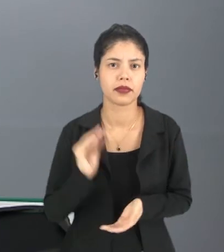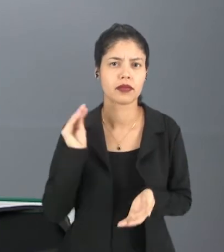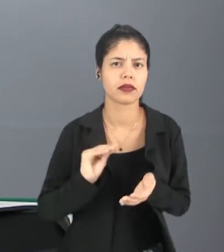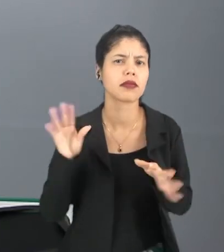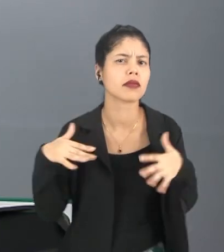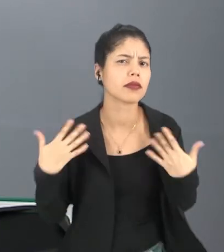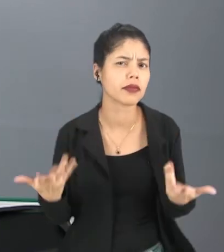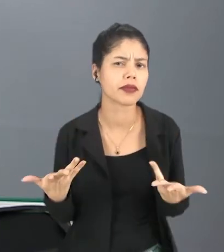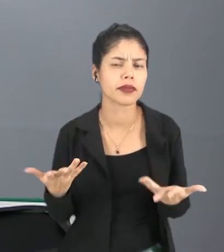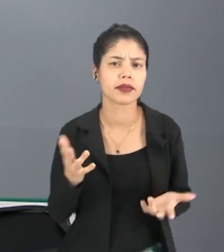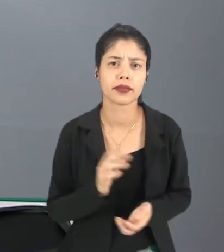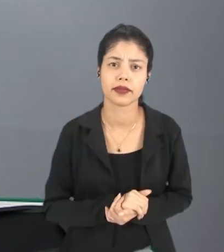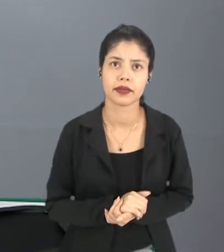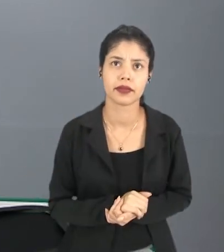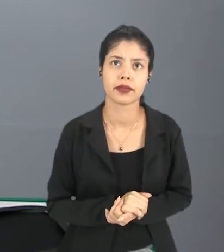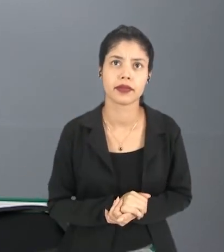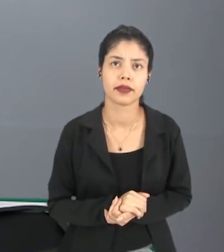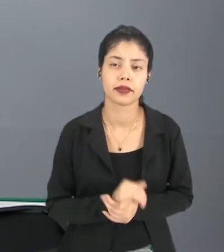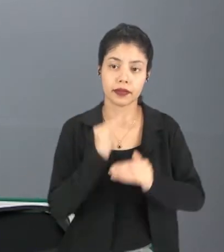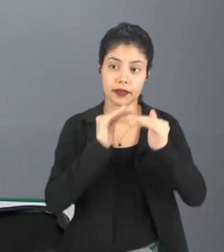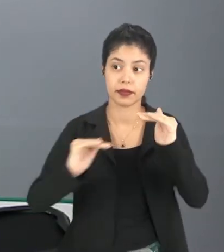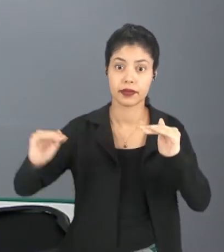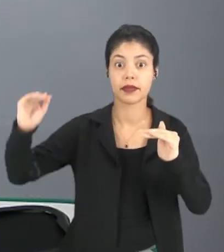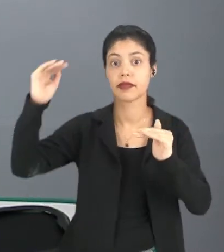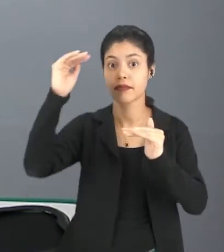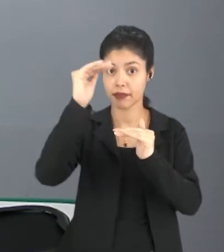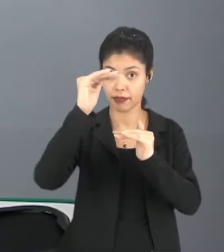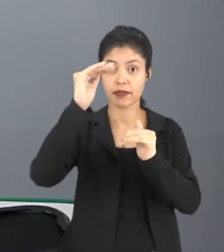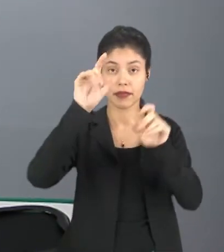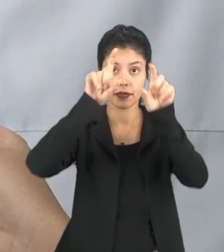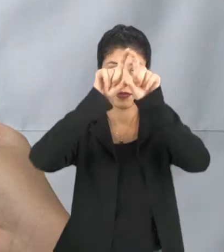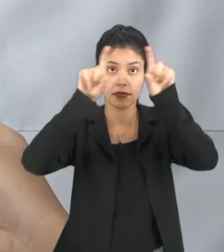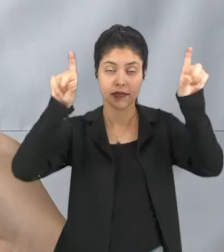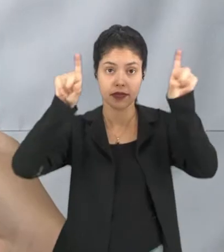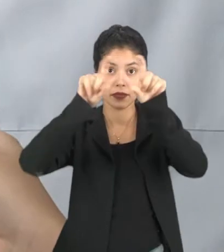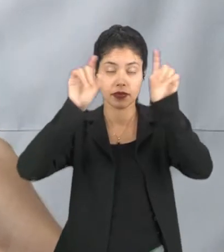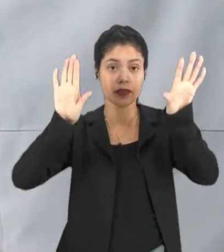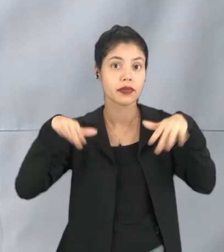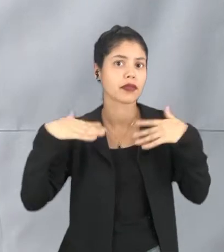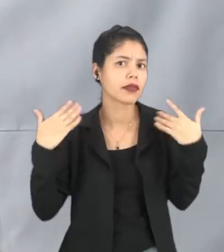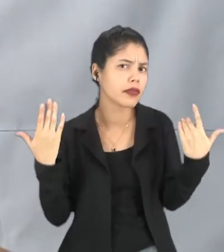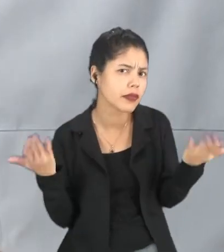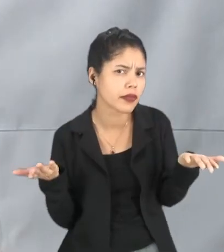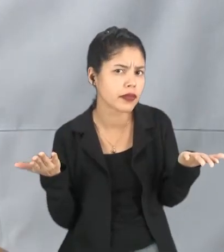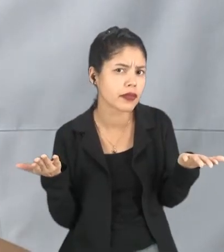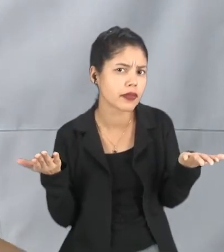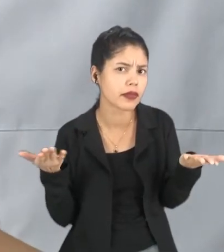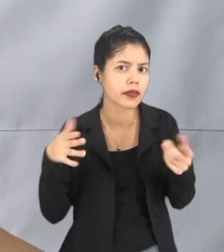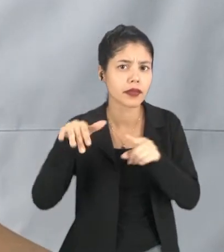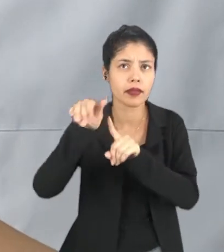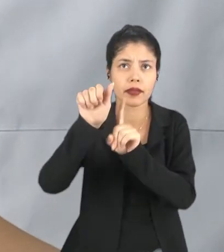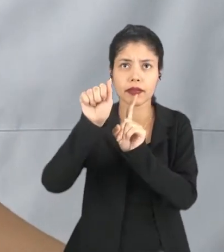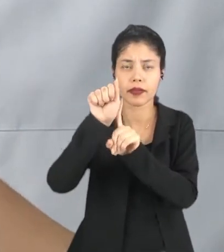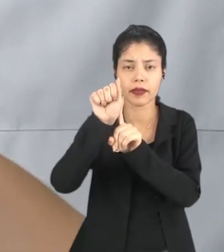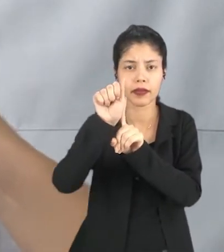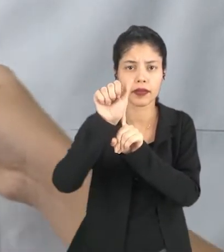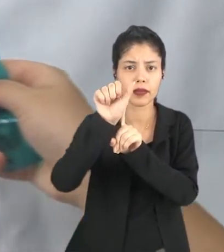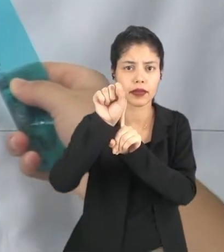onde? Em cima, isso mesmo. Qual é o título?